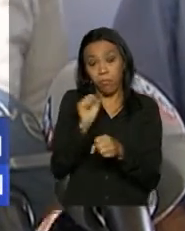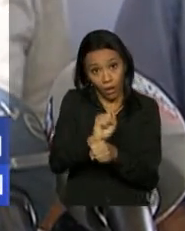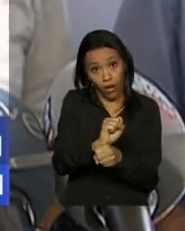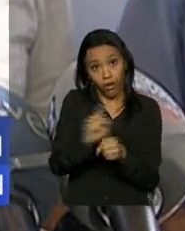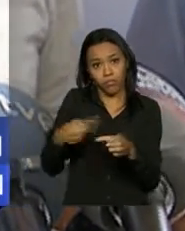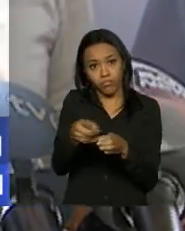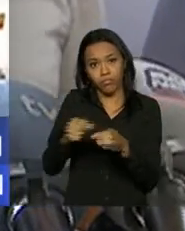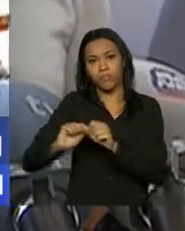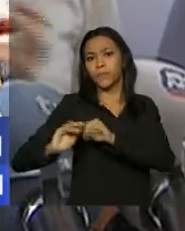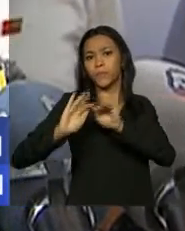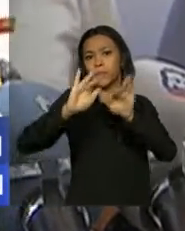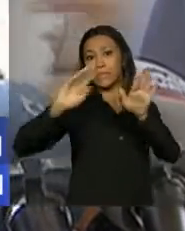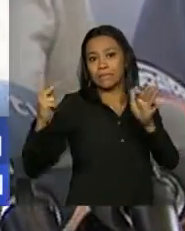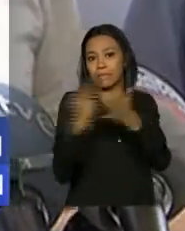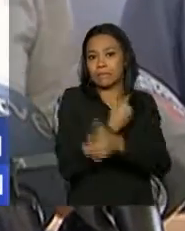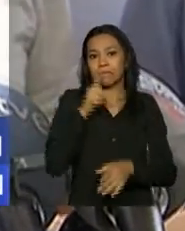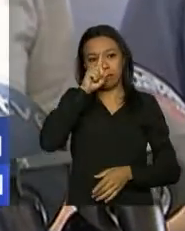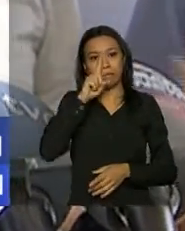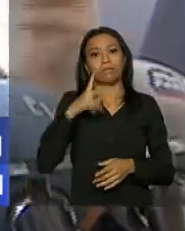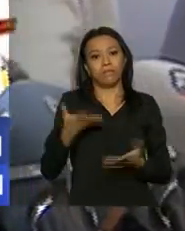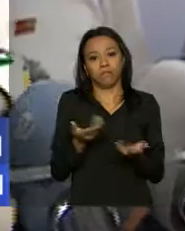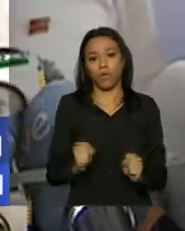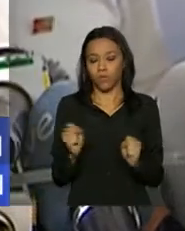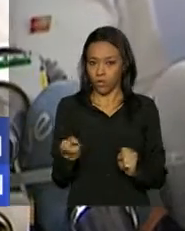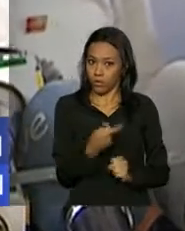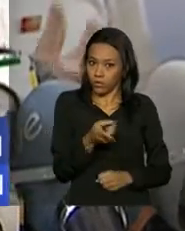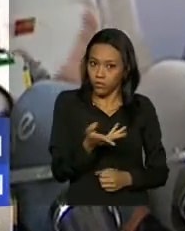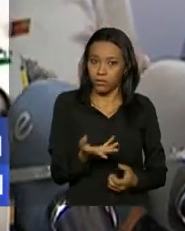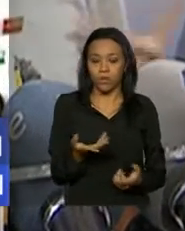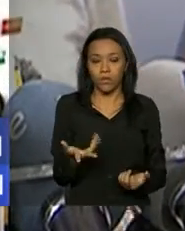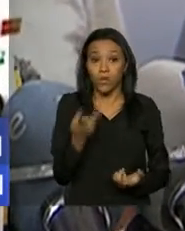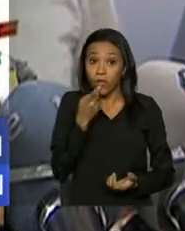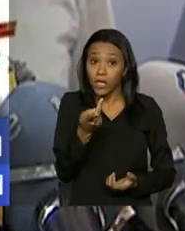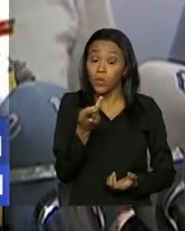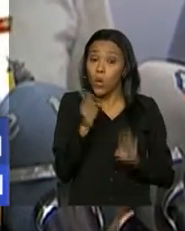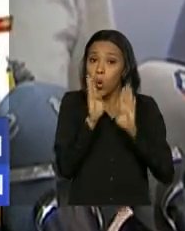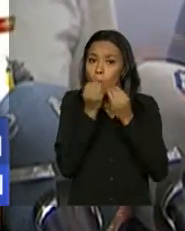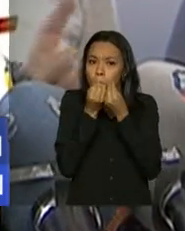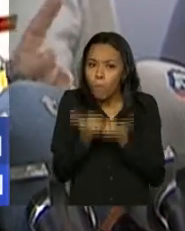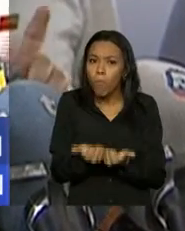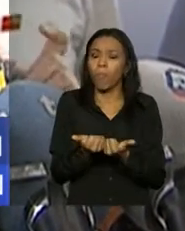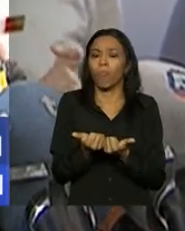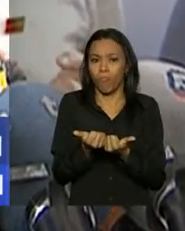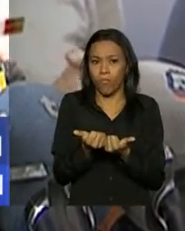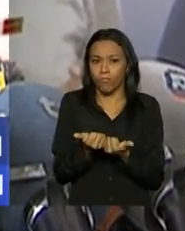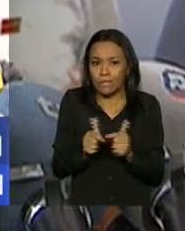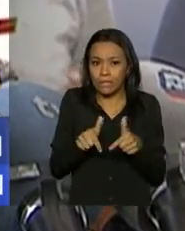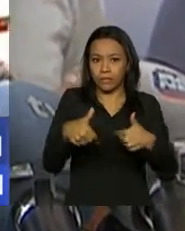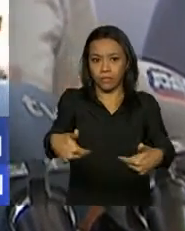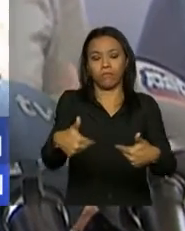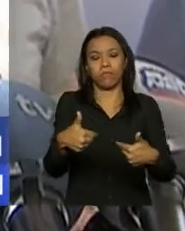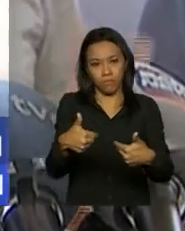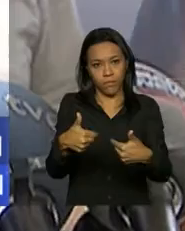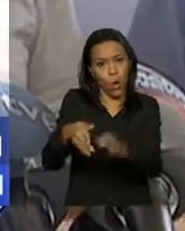impossibilidade de ocorrer. Então, eu só com isso eu estava querendo dizer o quê? Estou dizendo que uma ação boa, uma ação